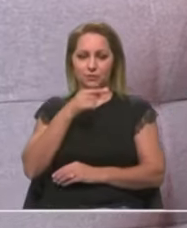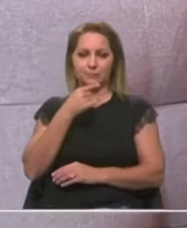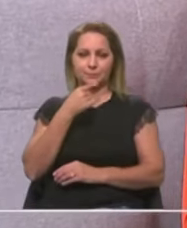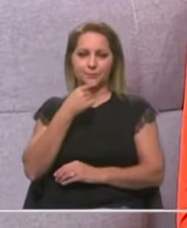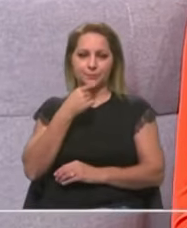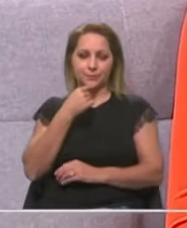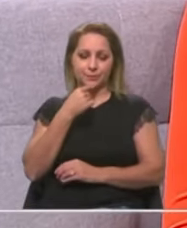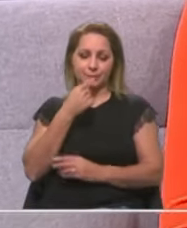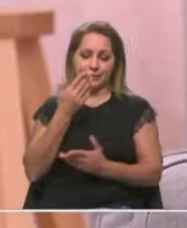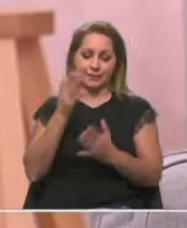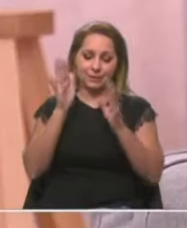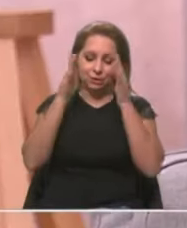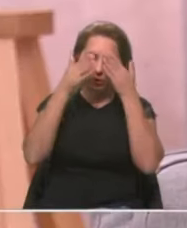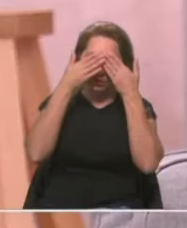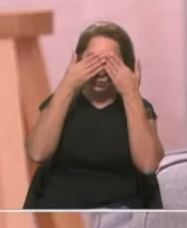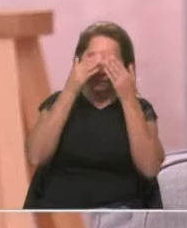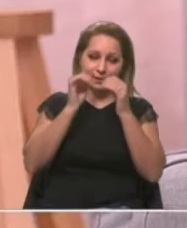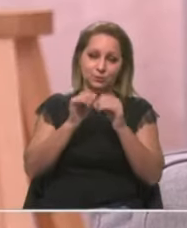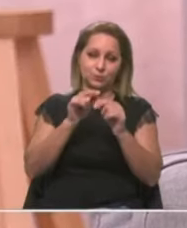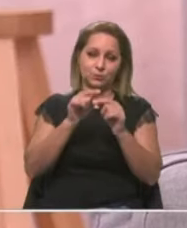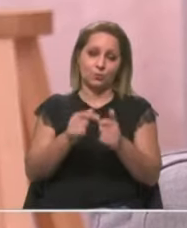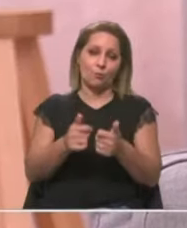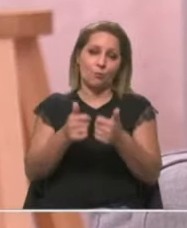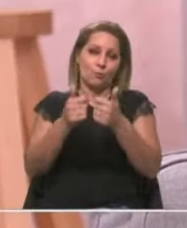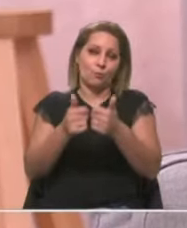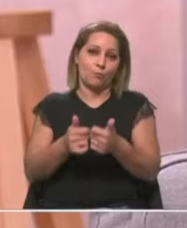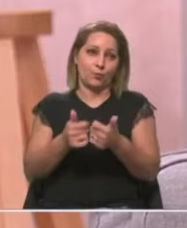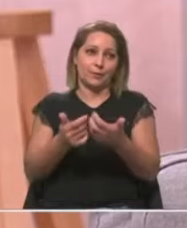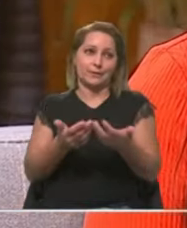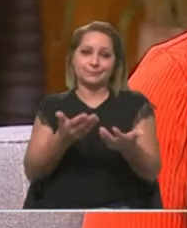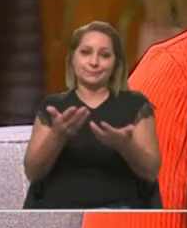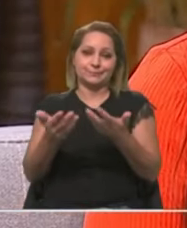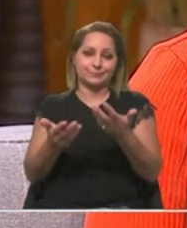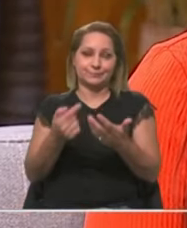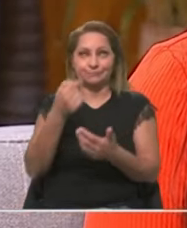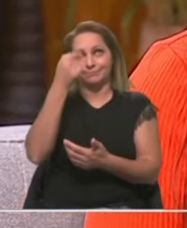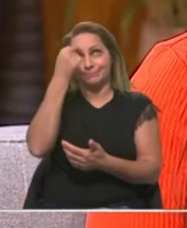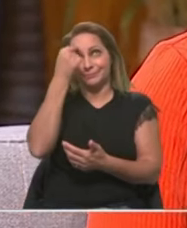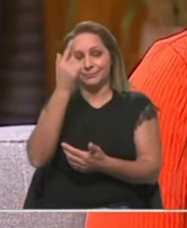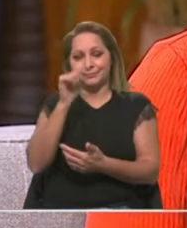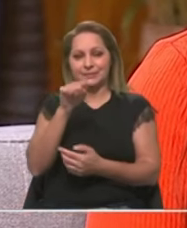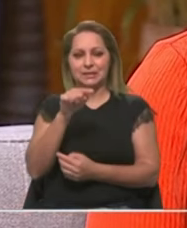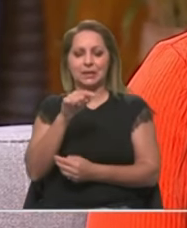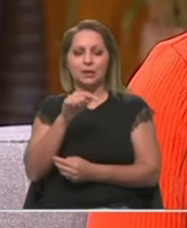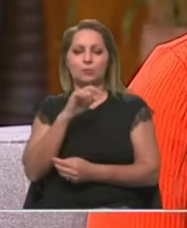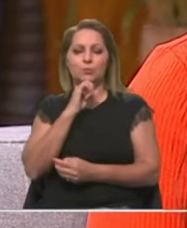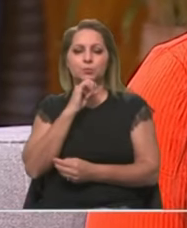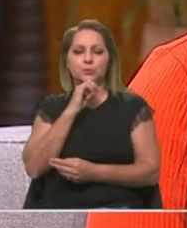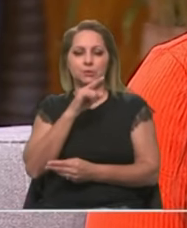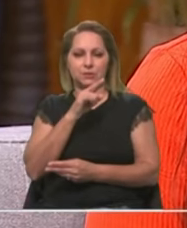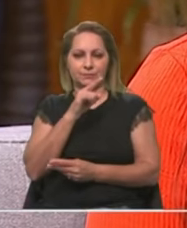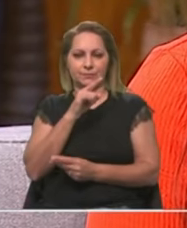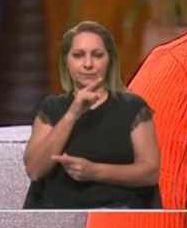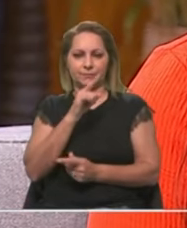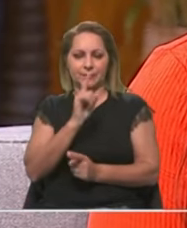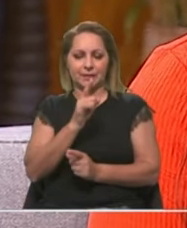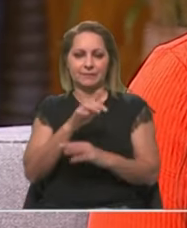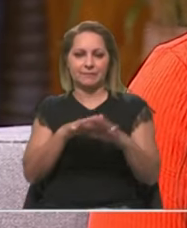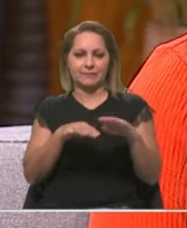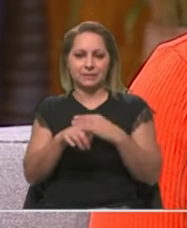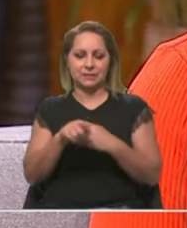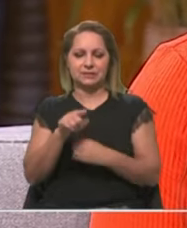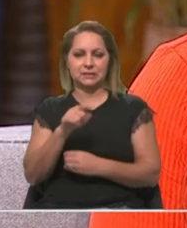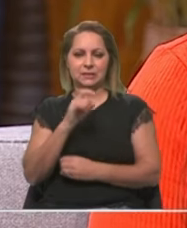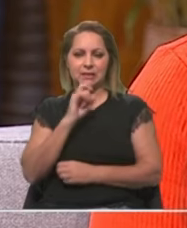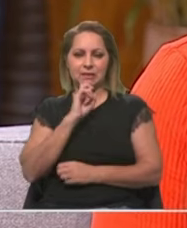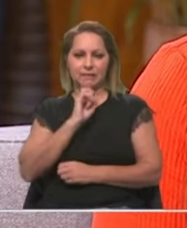ver com a tua ingenuidade, com o facto de seres tão boa que não imaginavas que elas fossem capazes de depois de fazer uma coisa daquelas. Ela